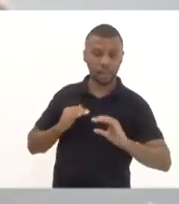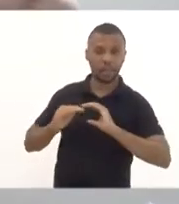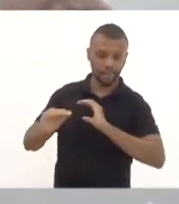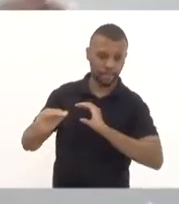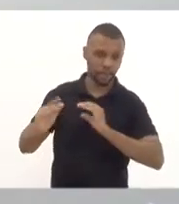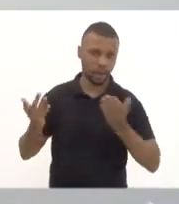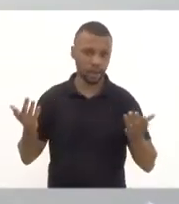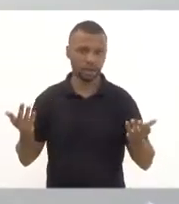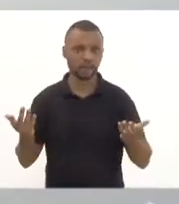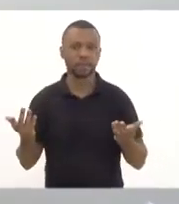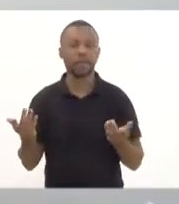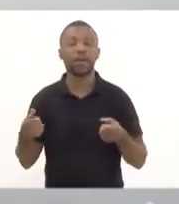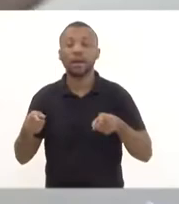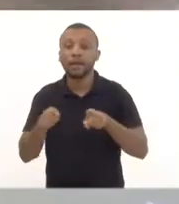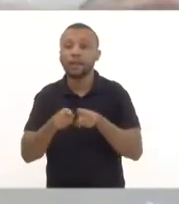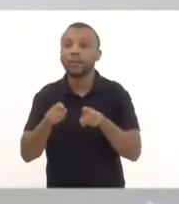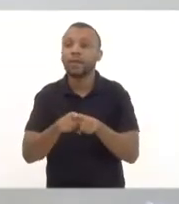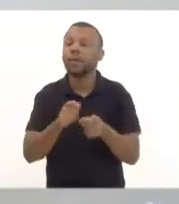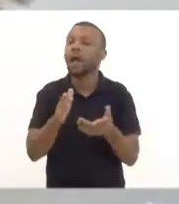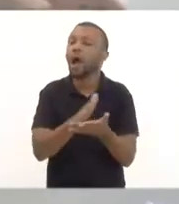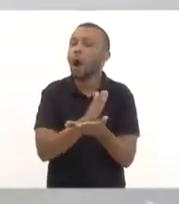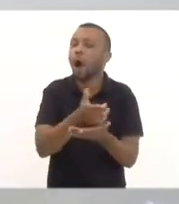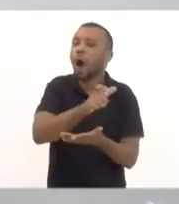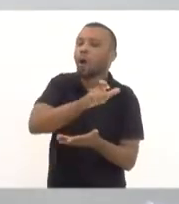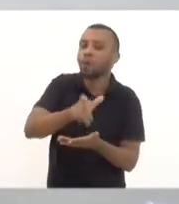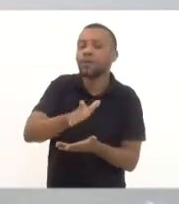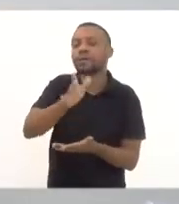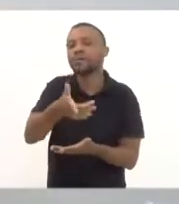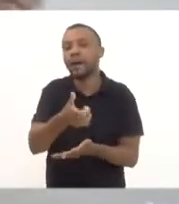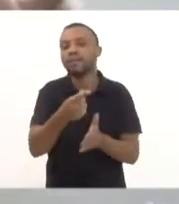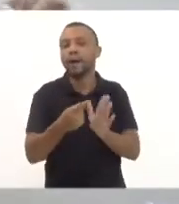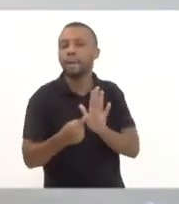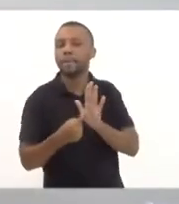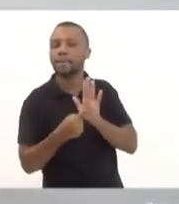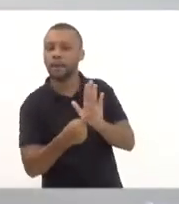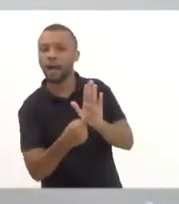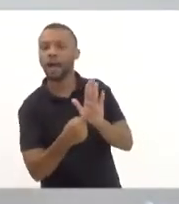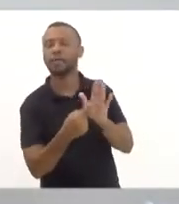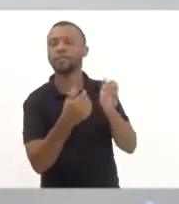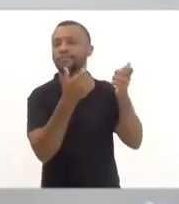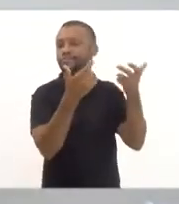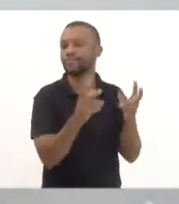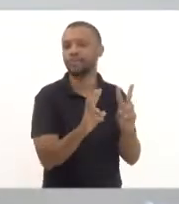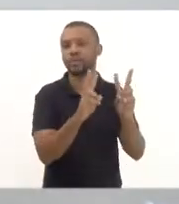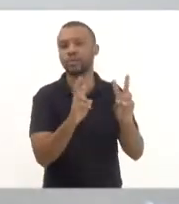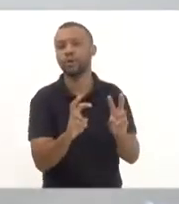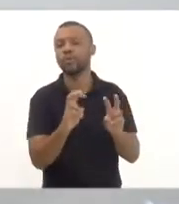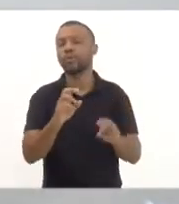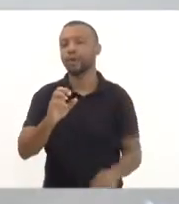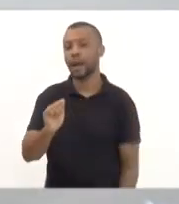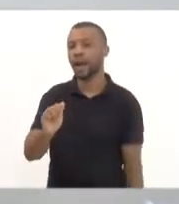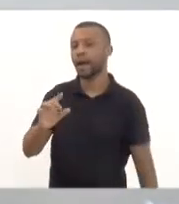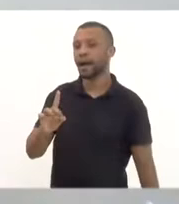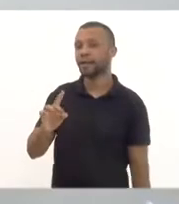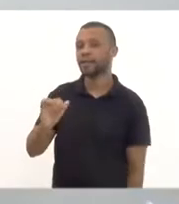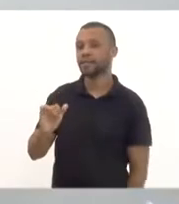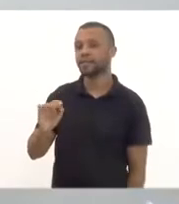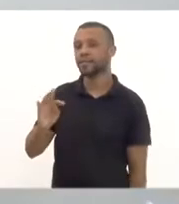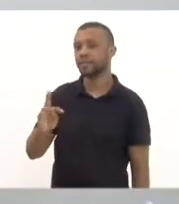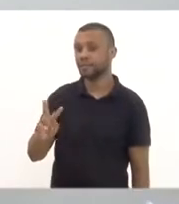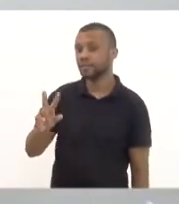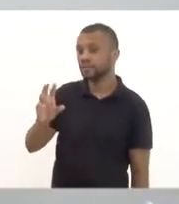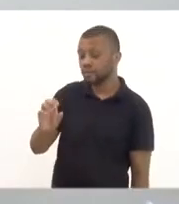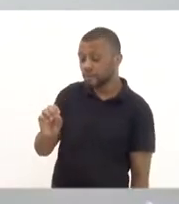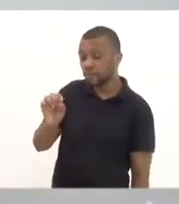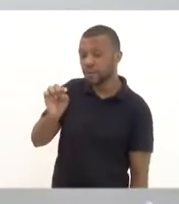e inclusive algumas até já foram até apresentada cartão por exemplo dos aditivos eu acho